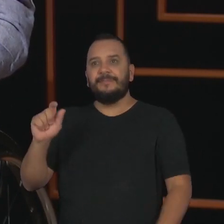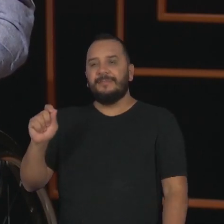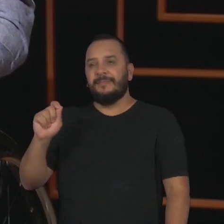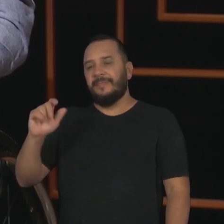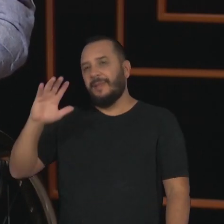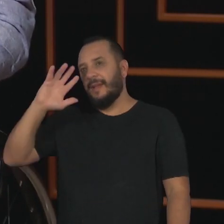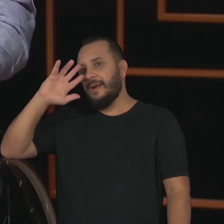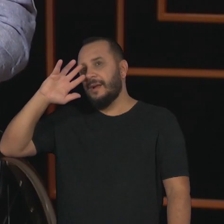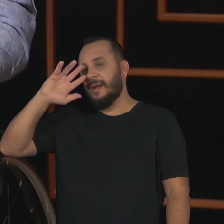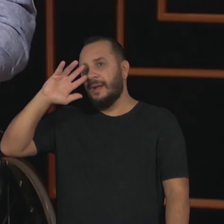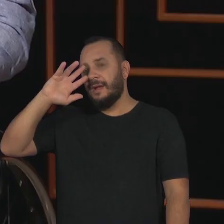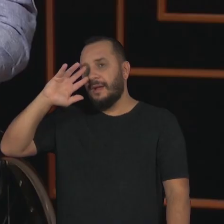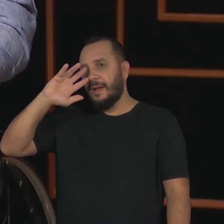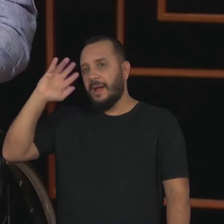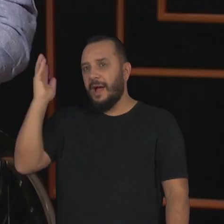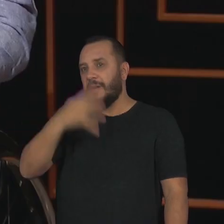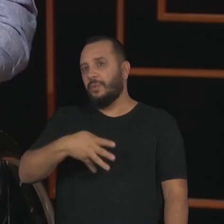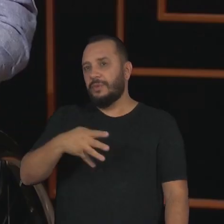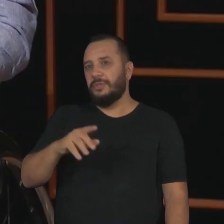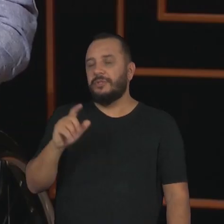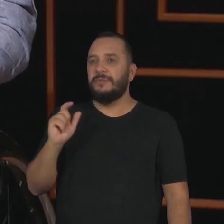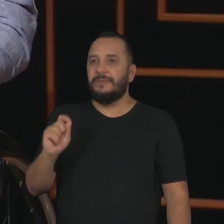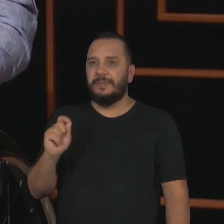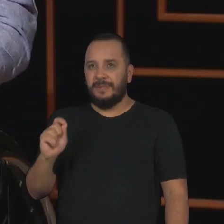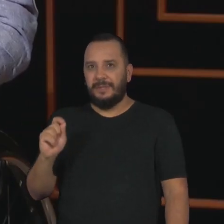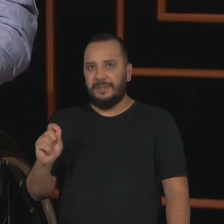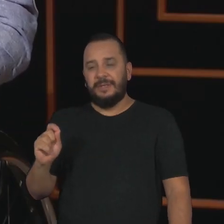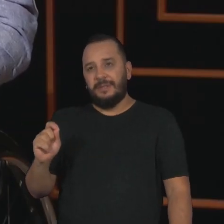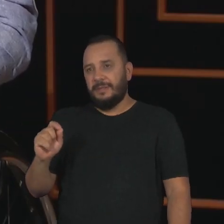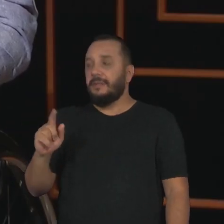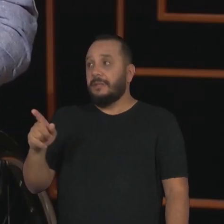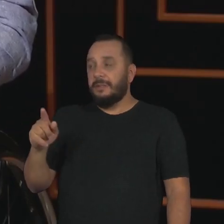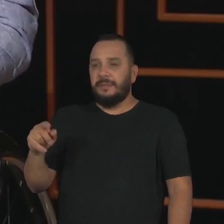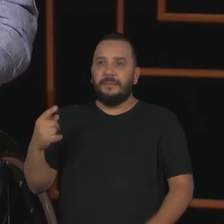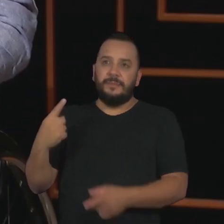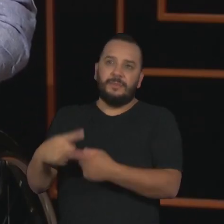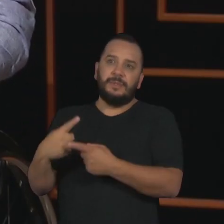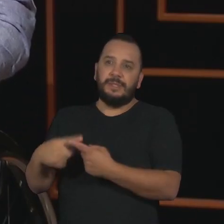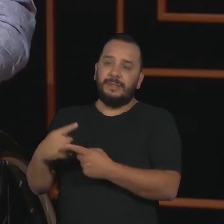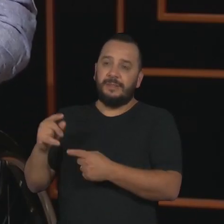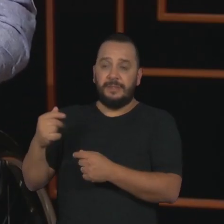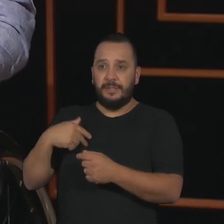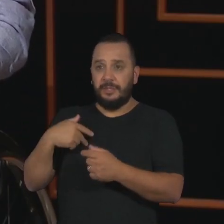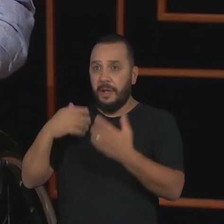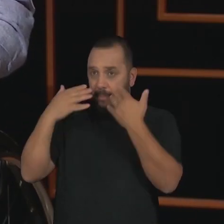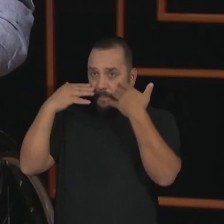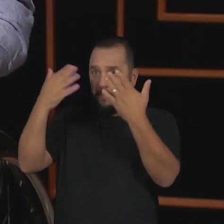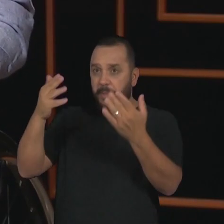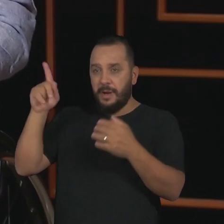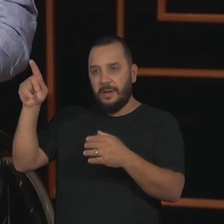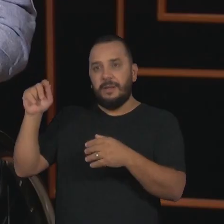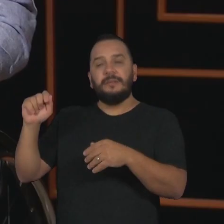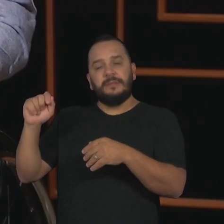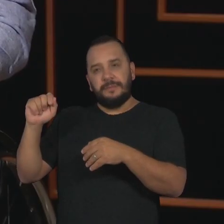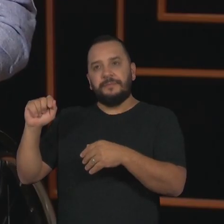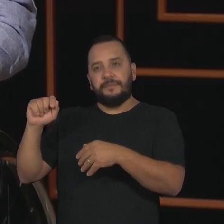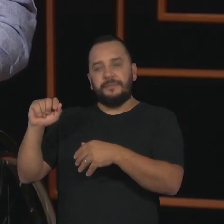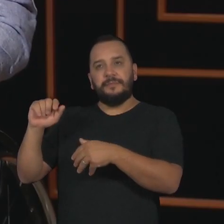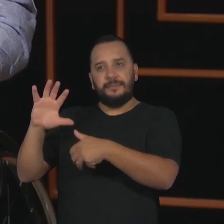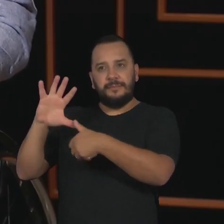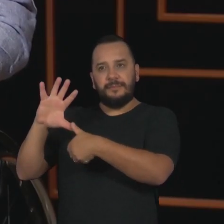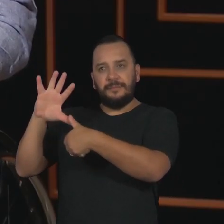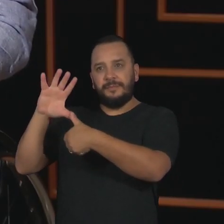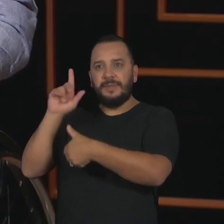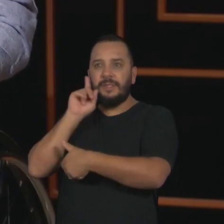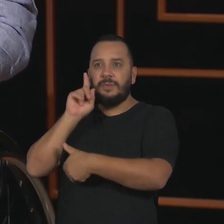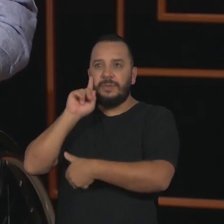acusativa, tanto da questão norte-americana no Brasil, quanto e da identidade